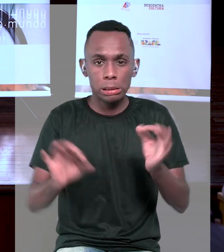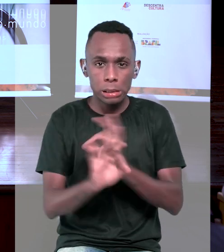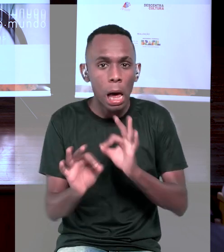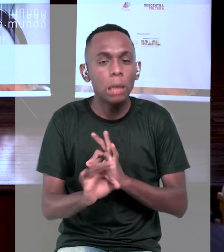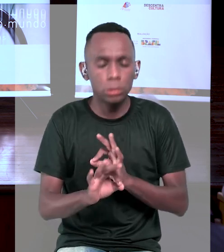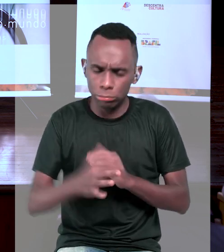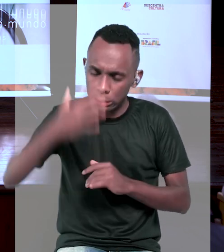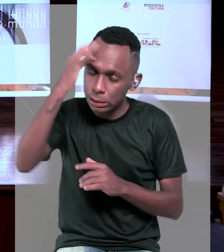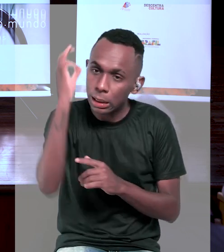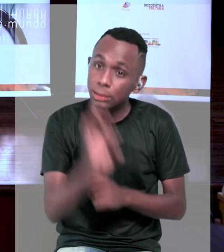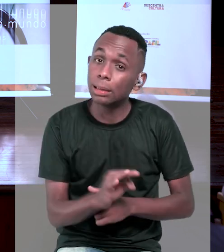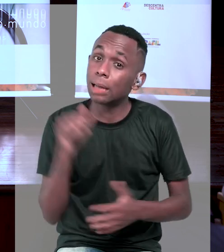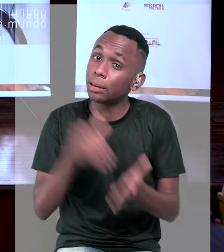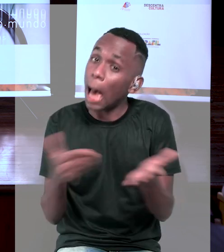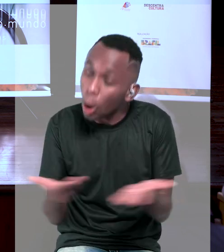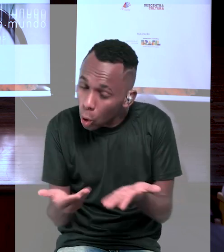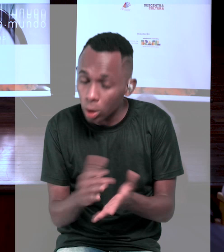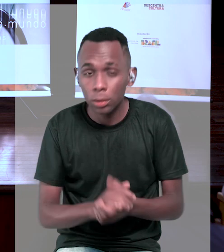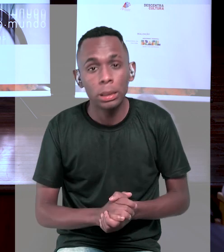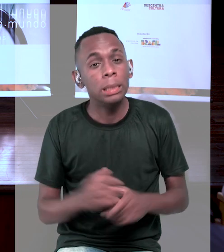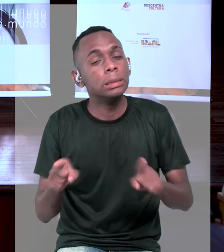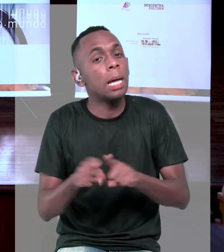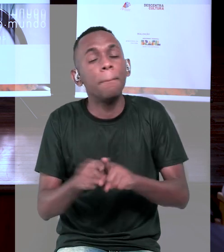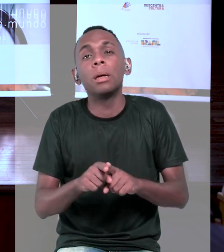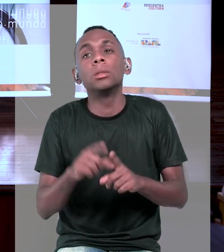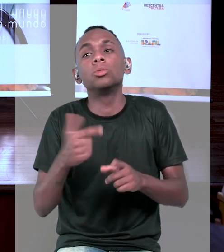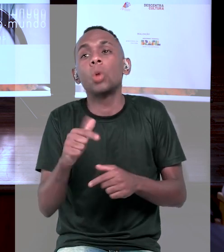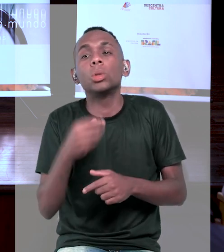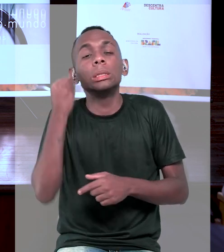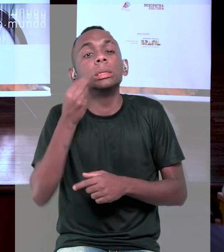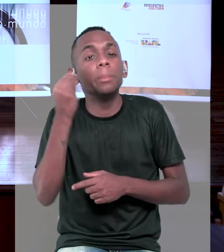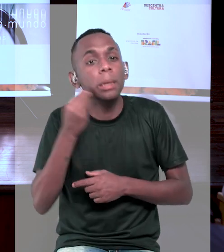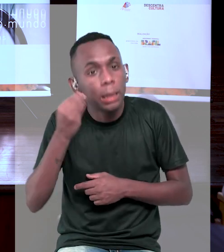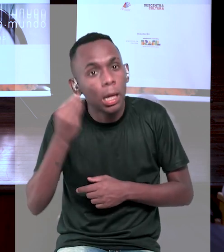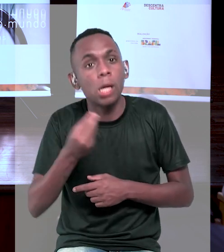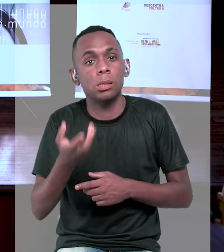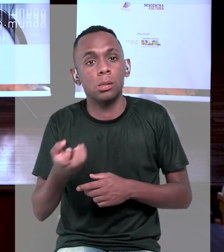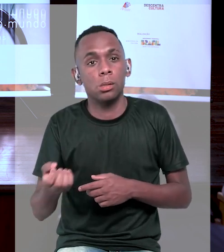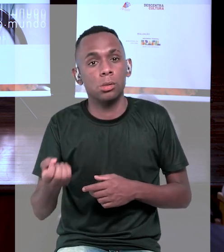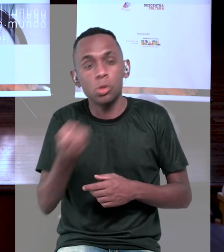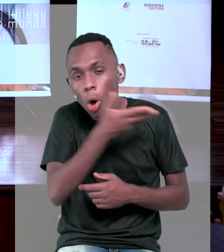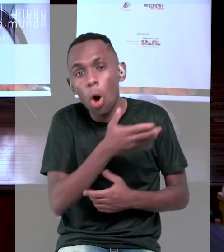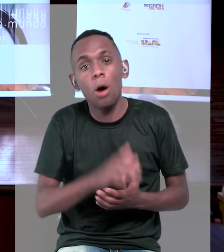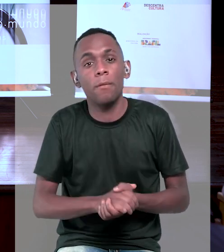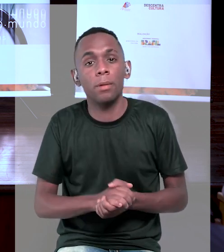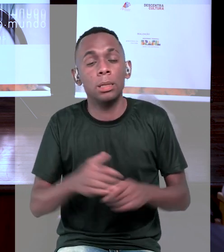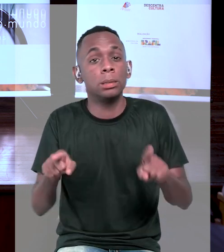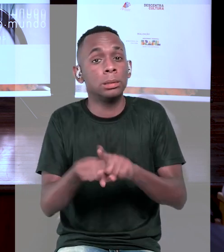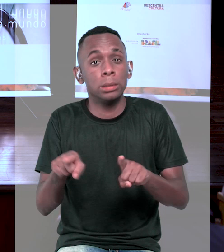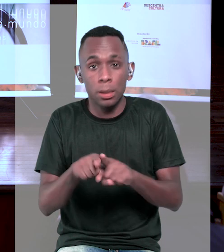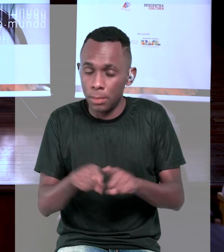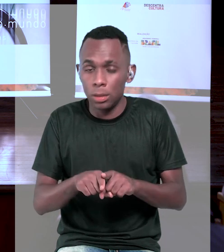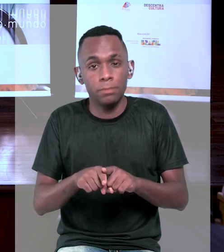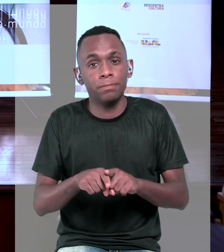Seguramente não, por enquanto. Não vivenciam estesias e não dispõem dos